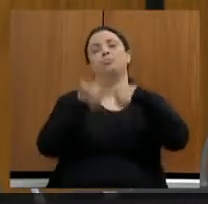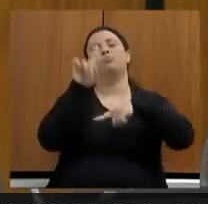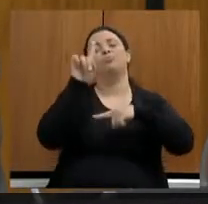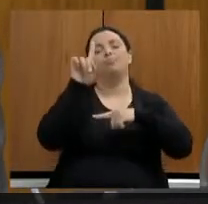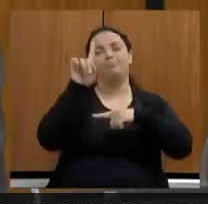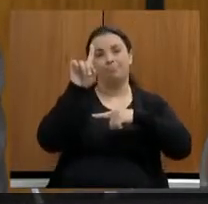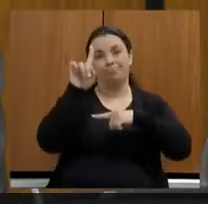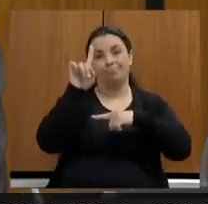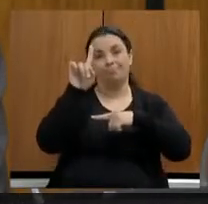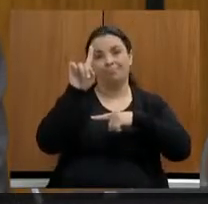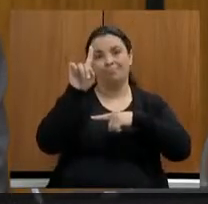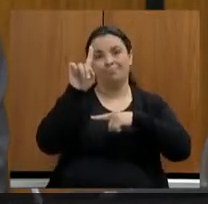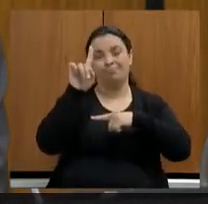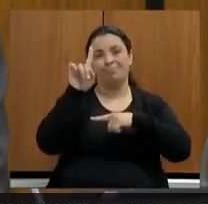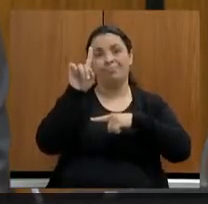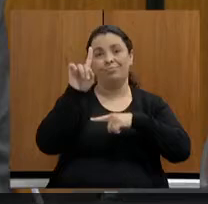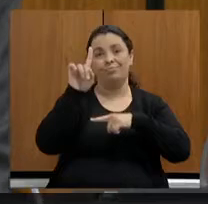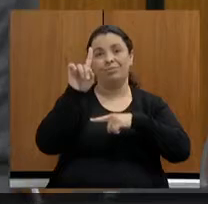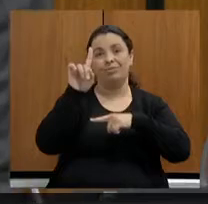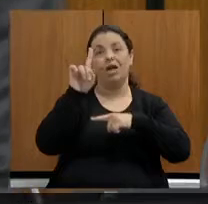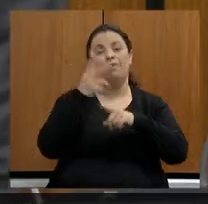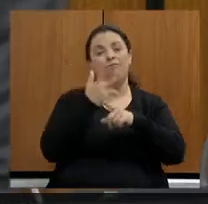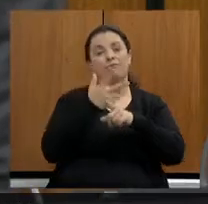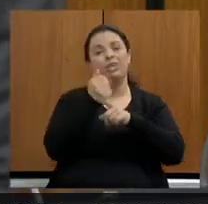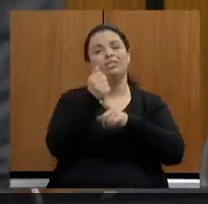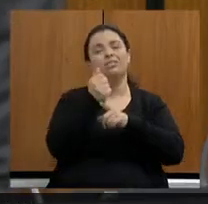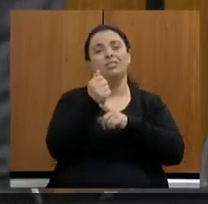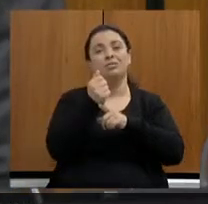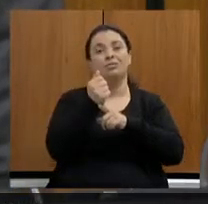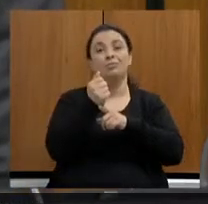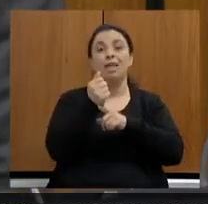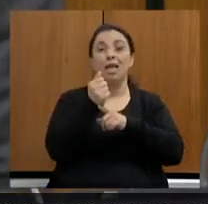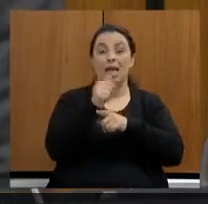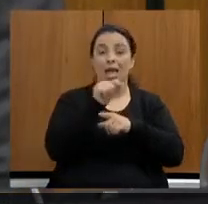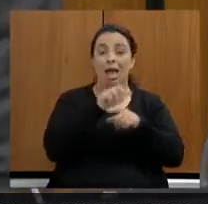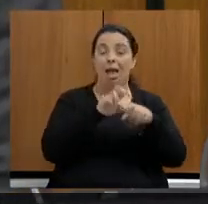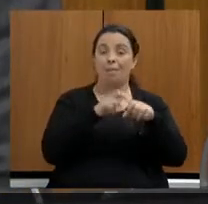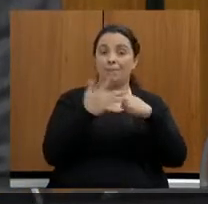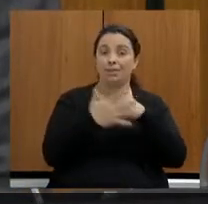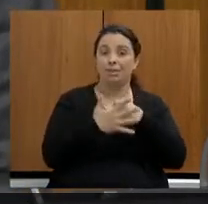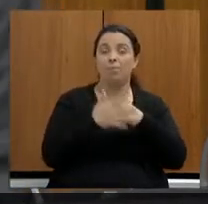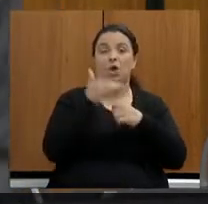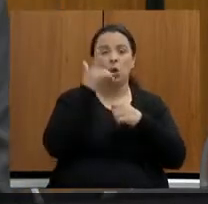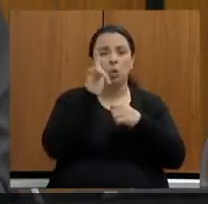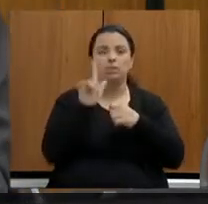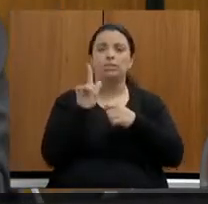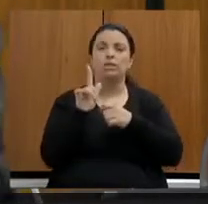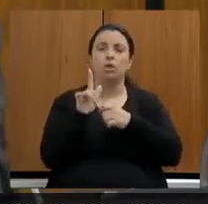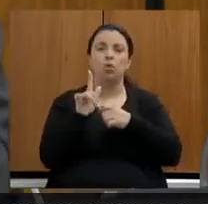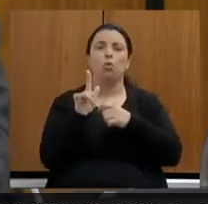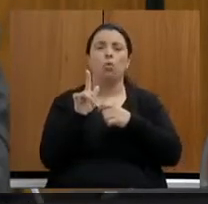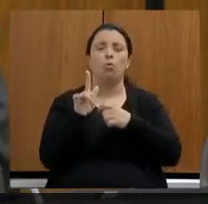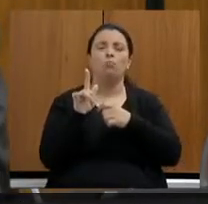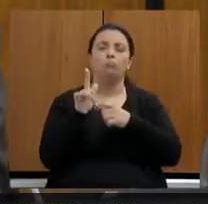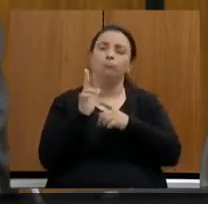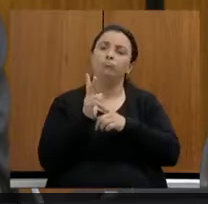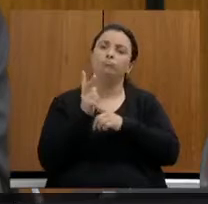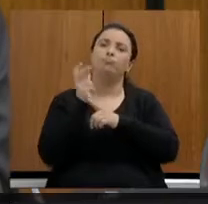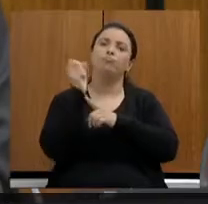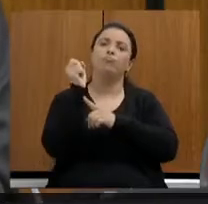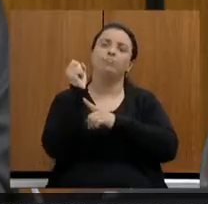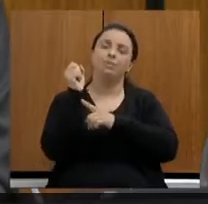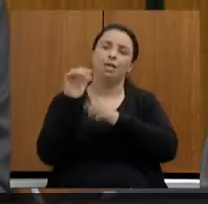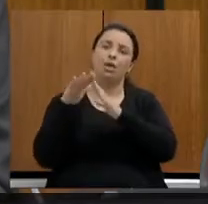obstáculo tão difícil uma pandemia e eu acredito que em 2022 será um novo dia um novo tempo o início de um novo tempo e